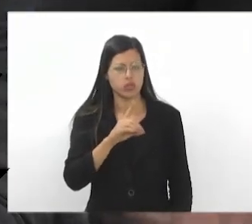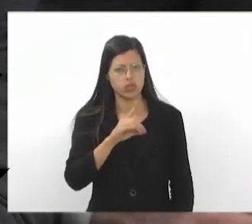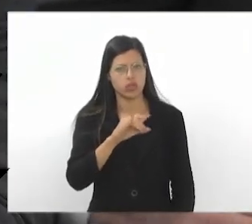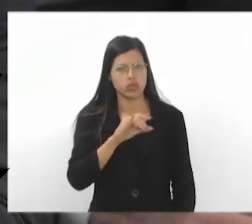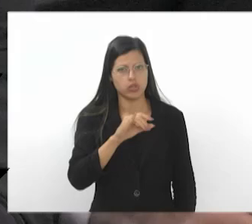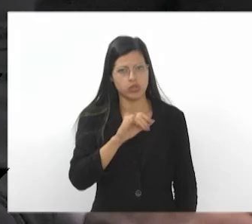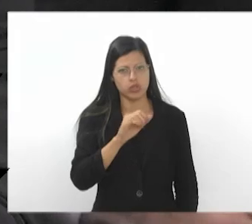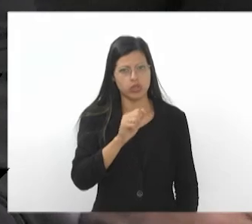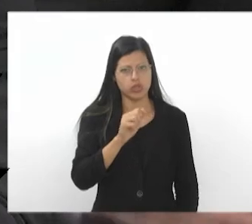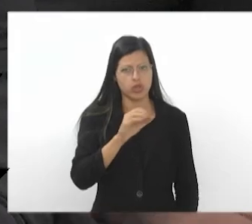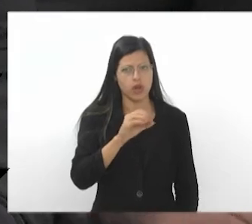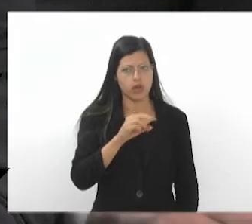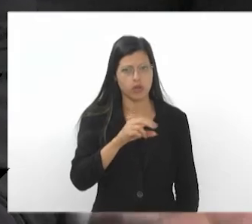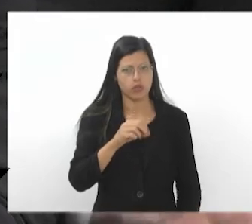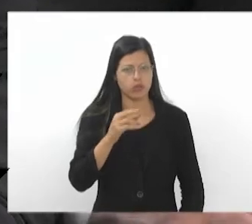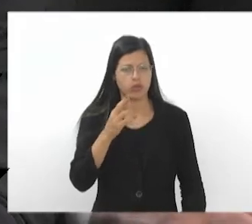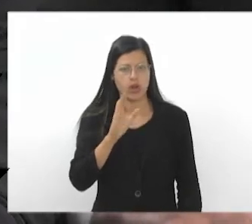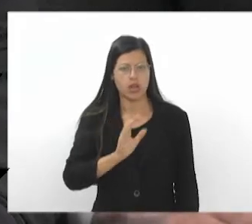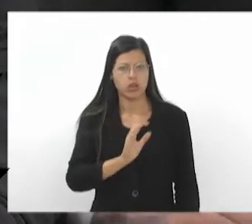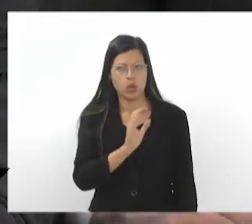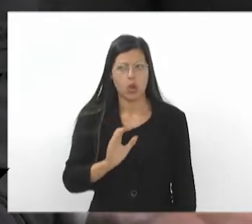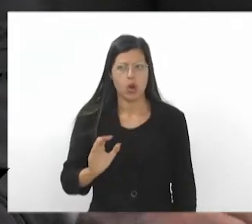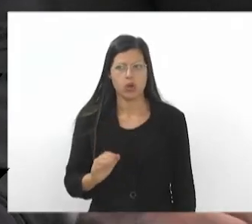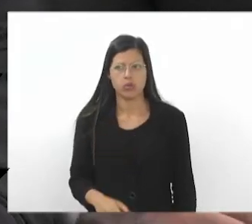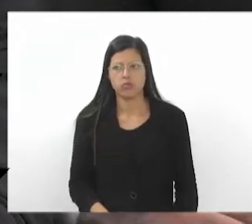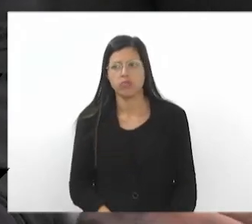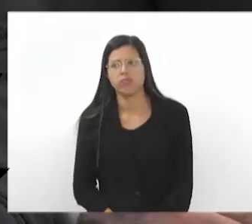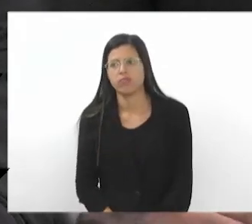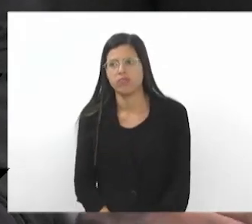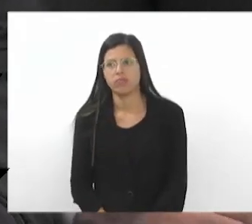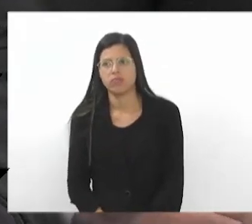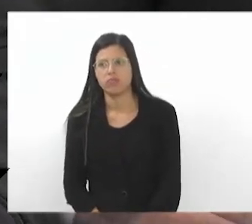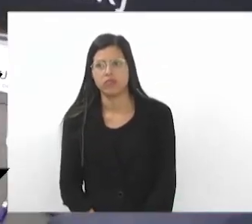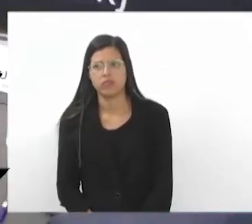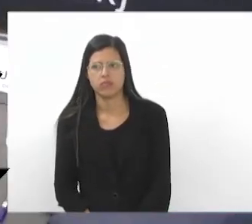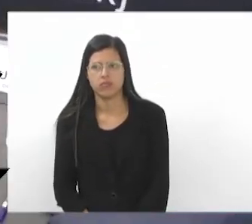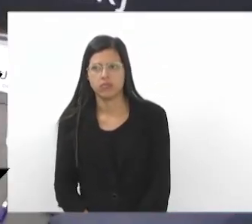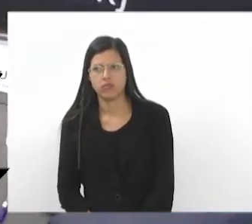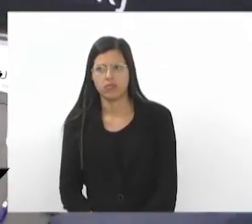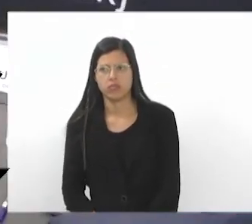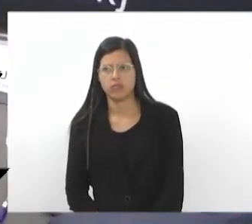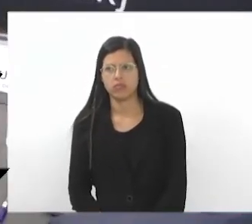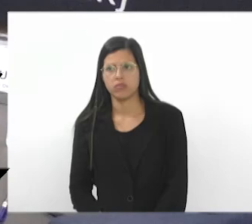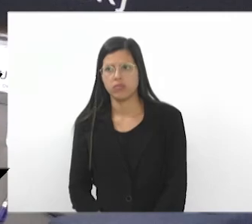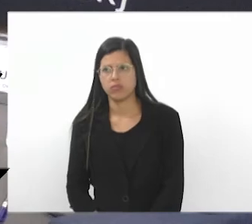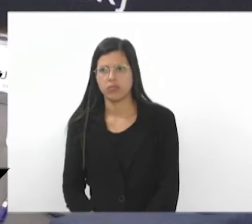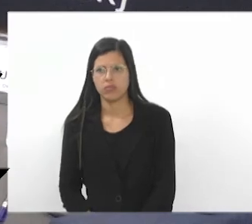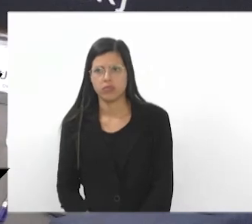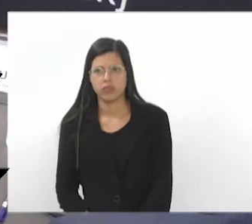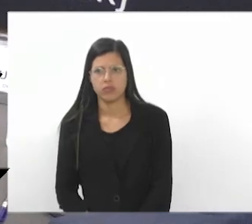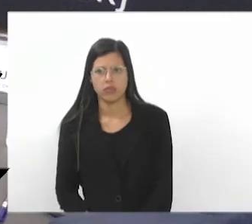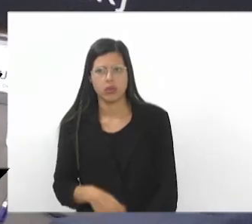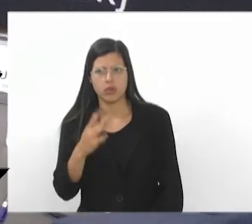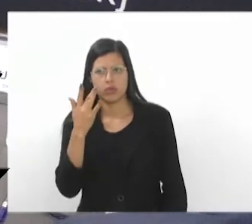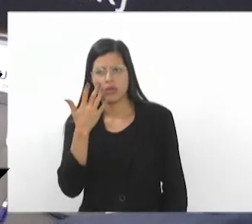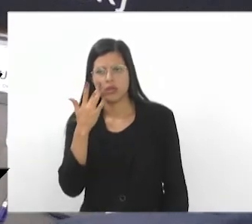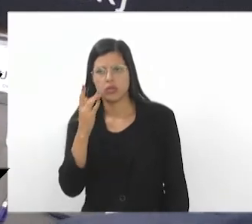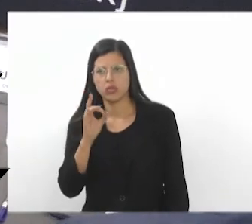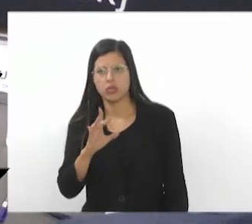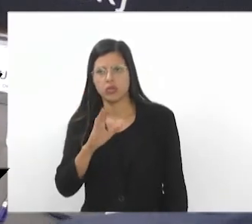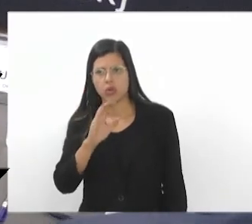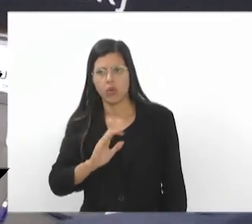a informação. Eu não acho que só o católico resolve, não. Teria que